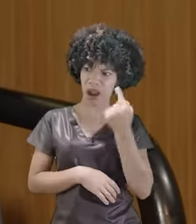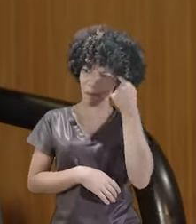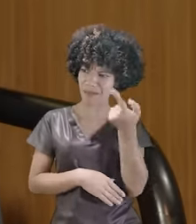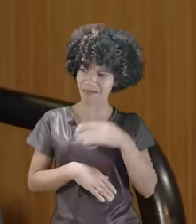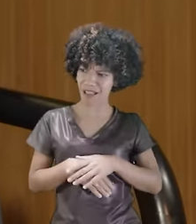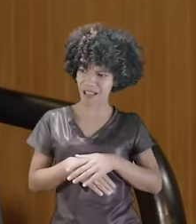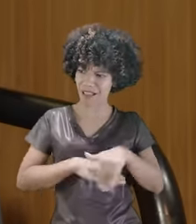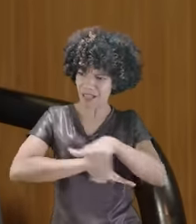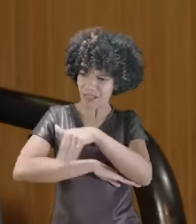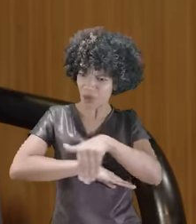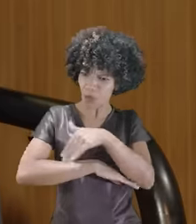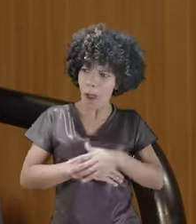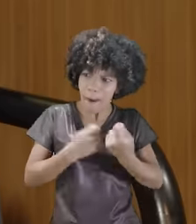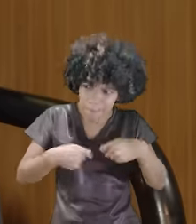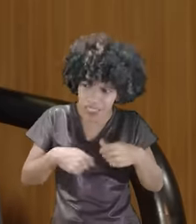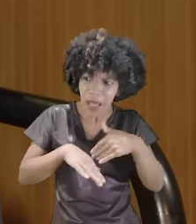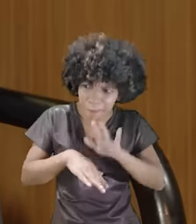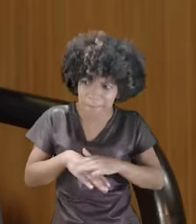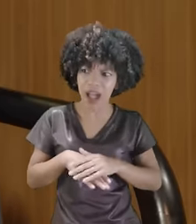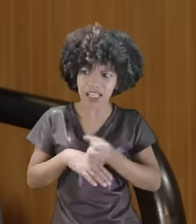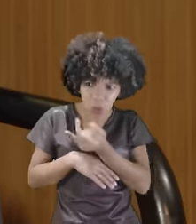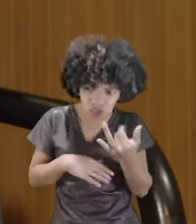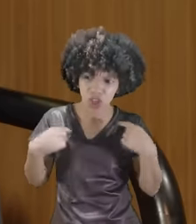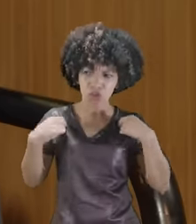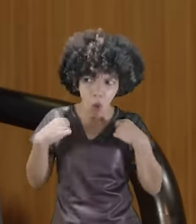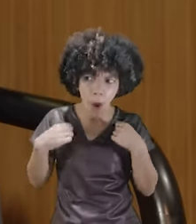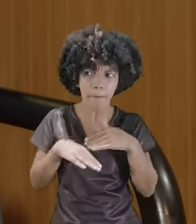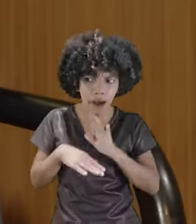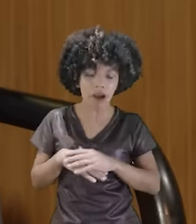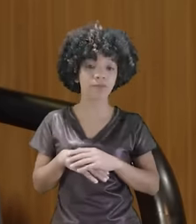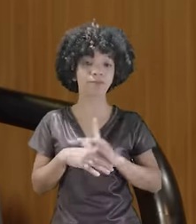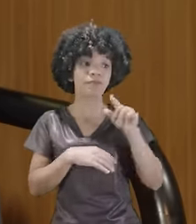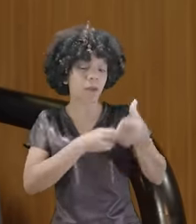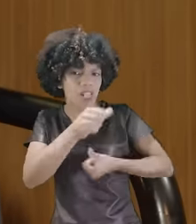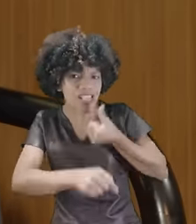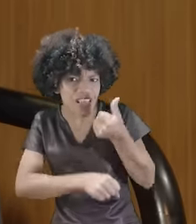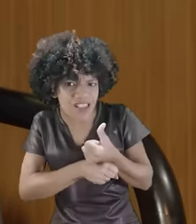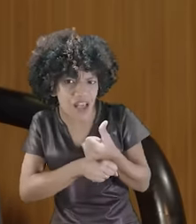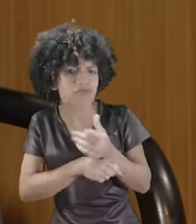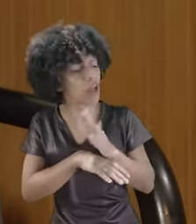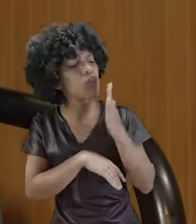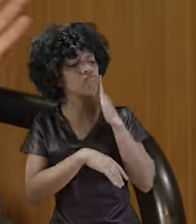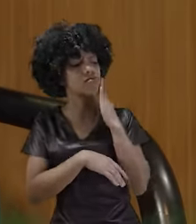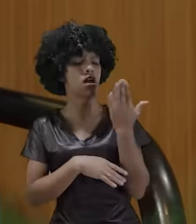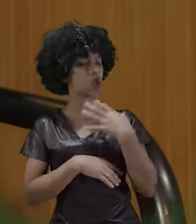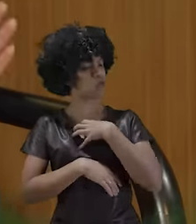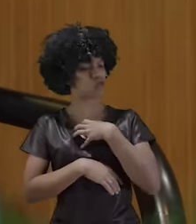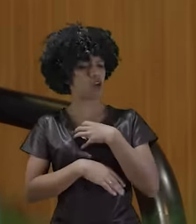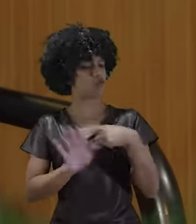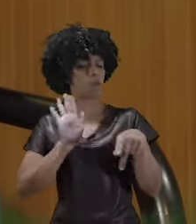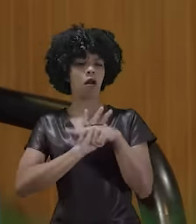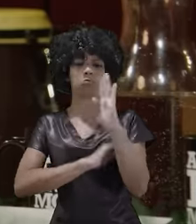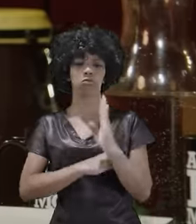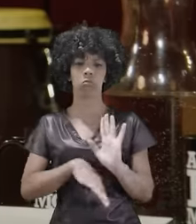na rua ela não precisa colocar mais roupa depois que estou aqui agora já fez 16 anos eu já sei que o jeito do Brasil